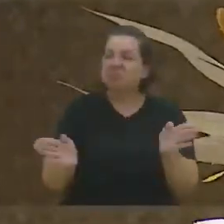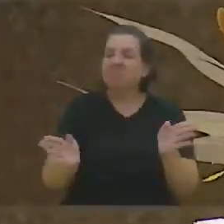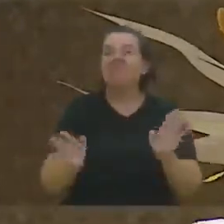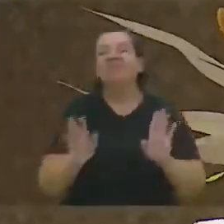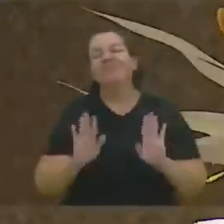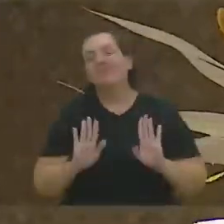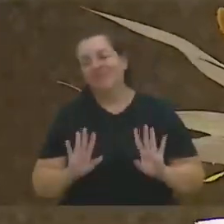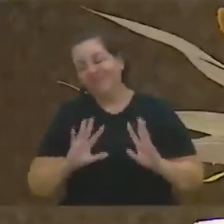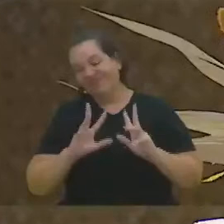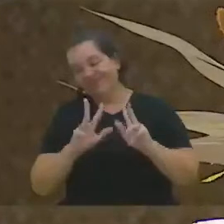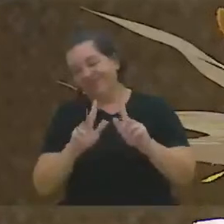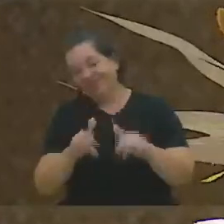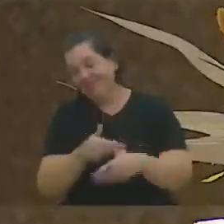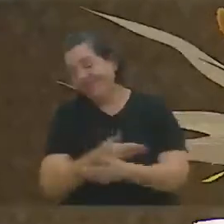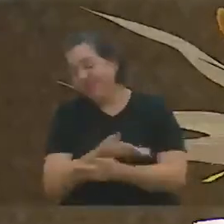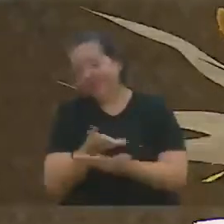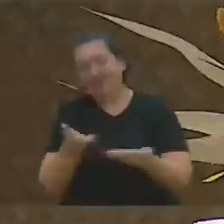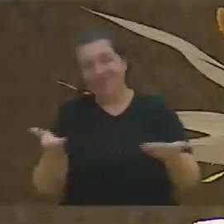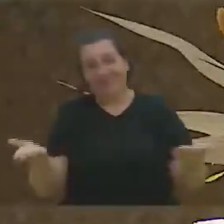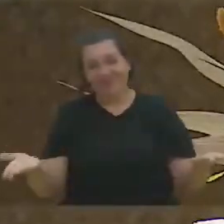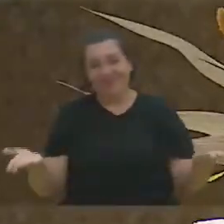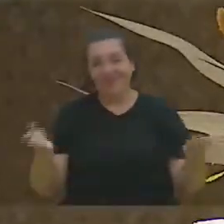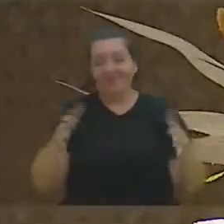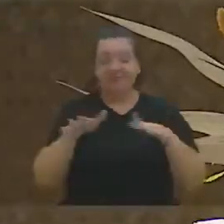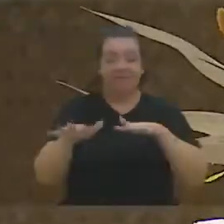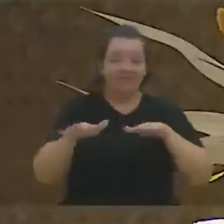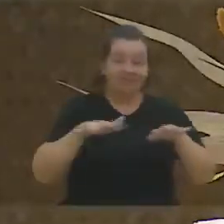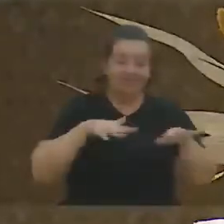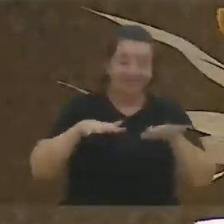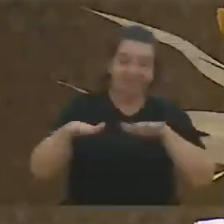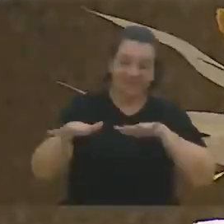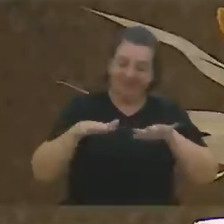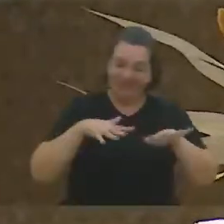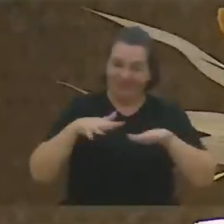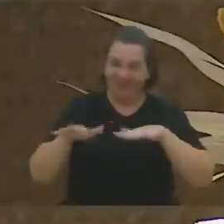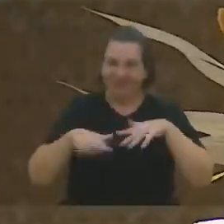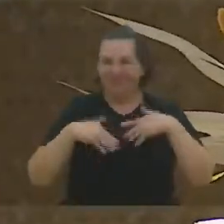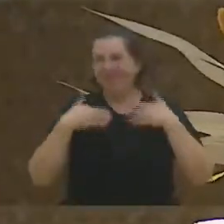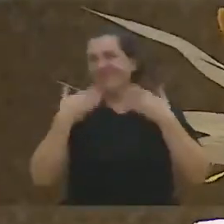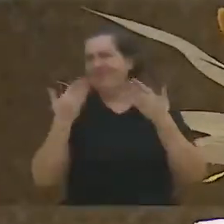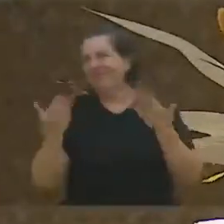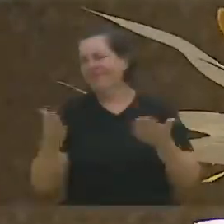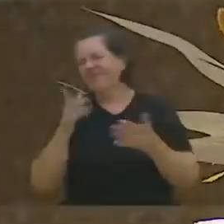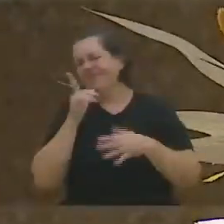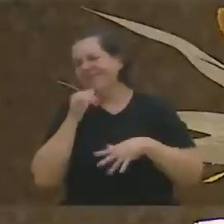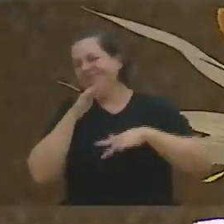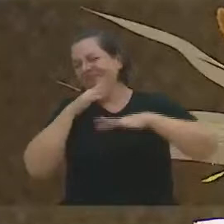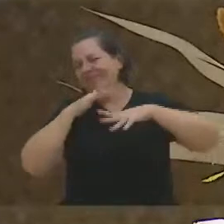mares, todo ser que se move nas